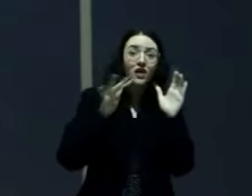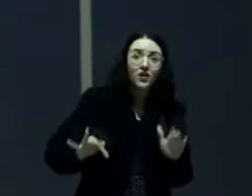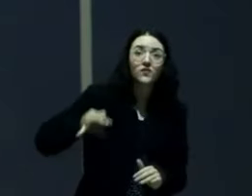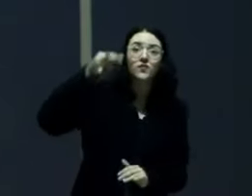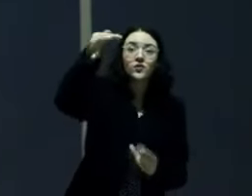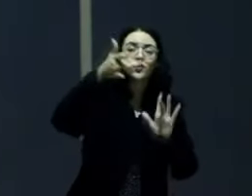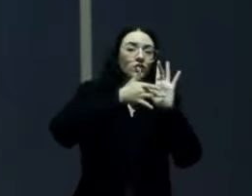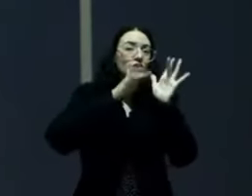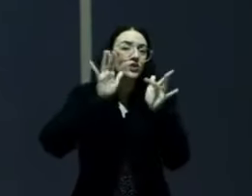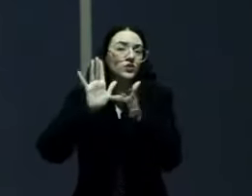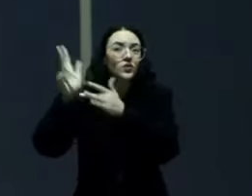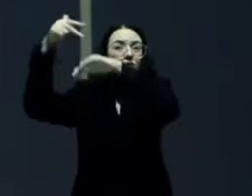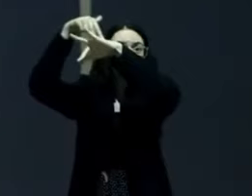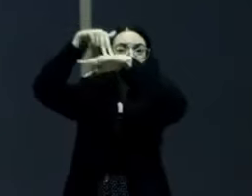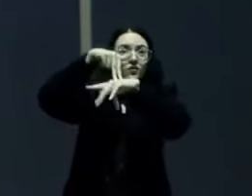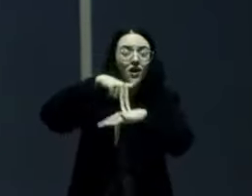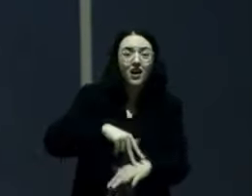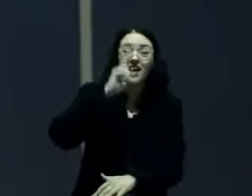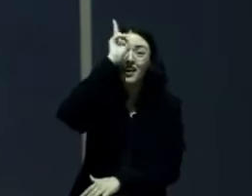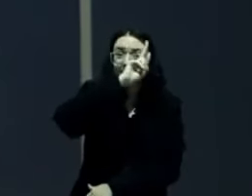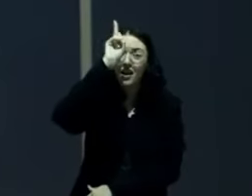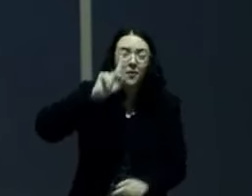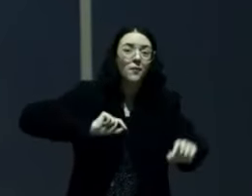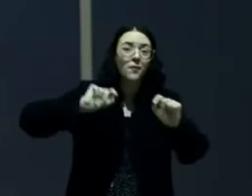lembremos que ceia é motivo de gratidão.